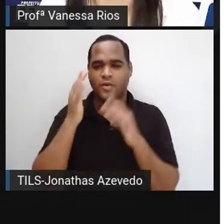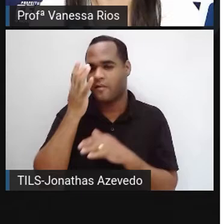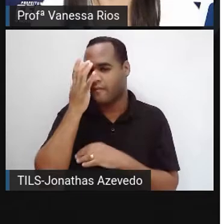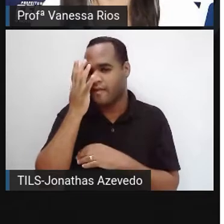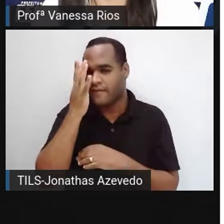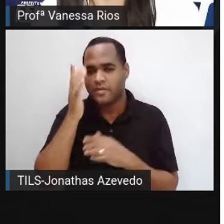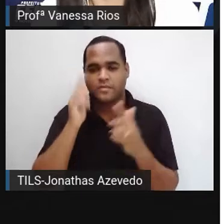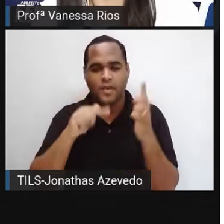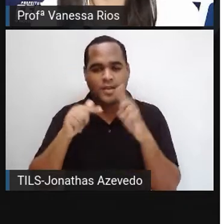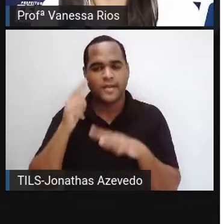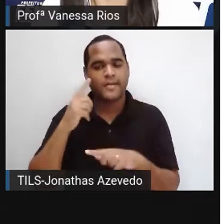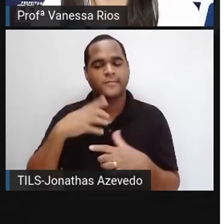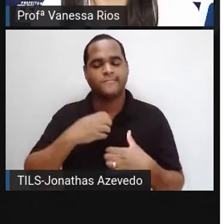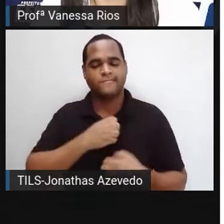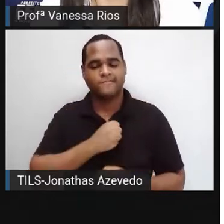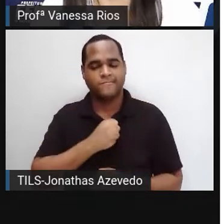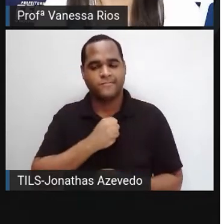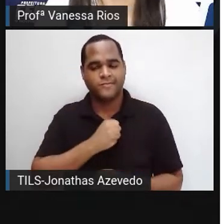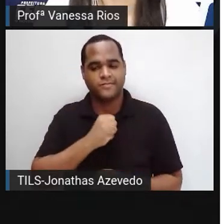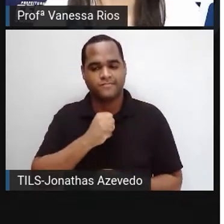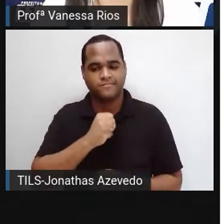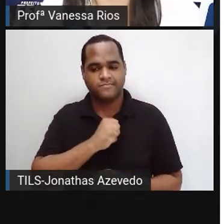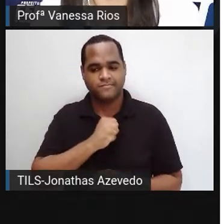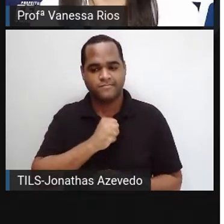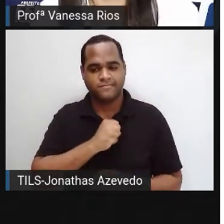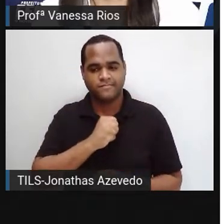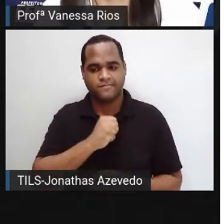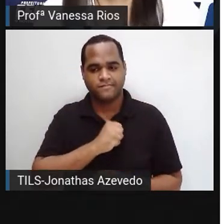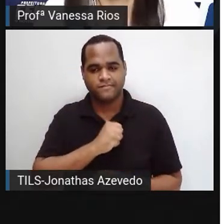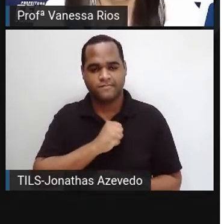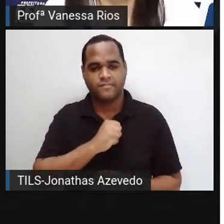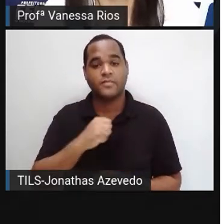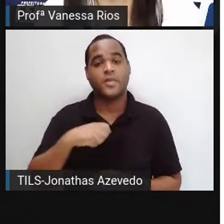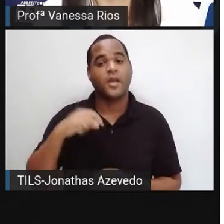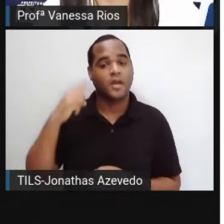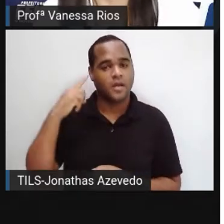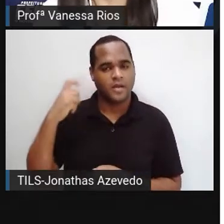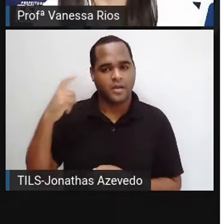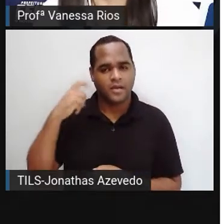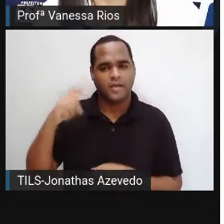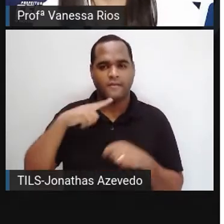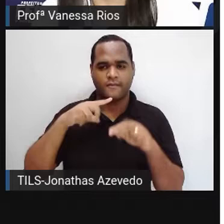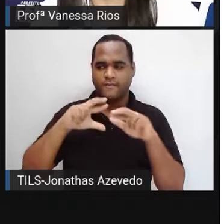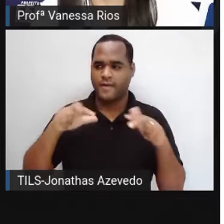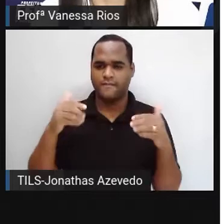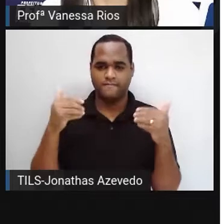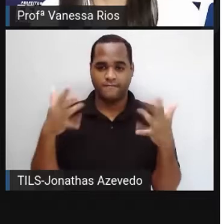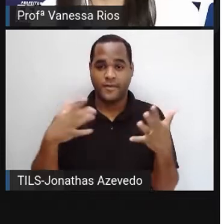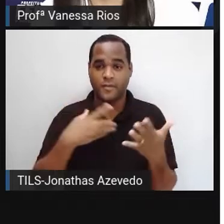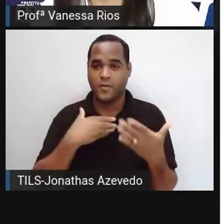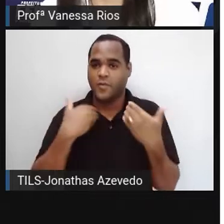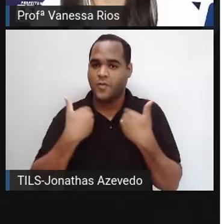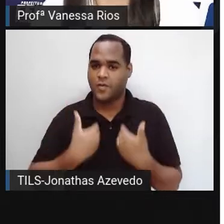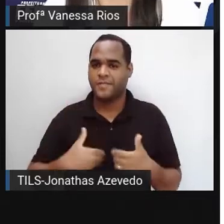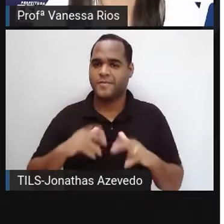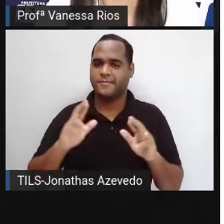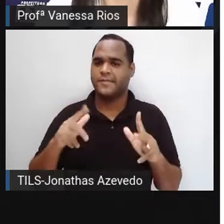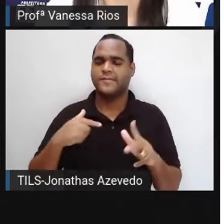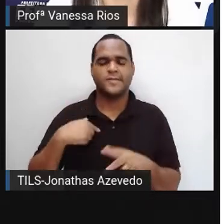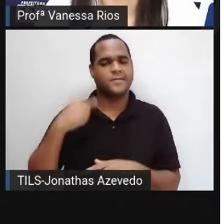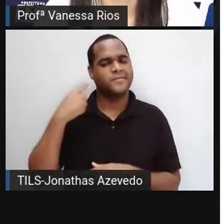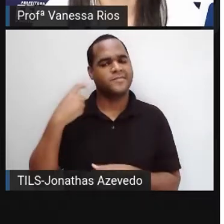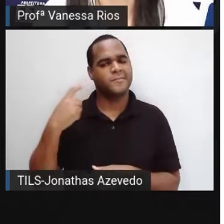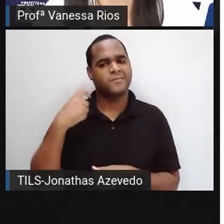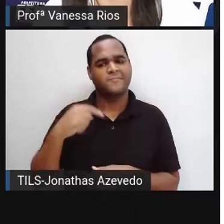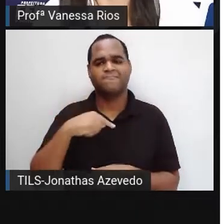as batidas do nosso coração. Porque como tem os barulhos também externos, né, ao nosso corpo, às vezes interfere e a gente não consegue